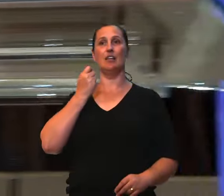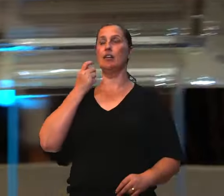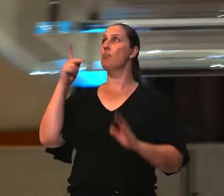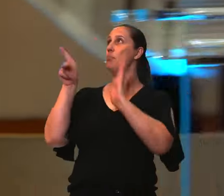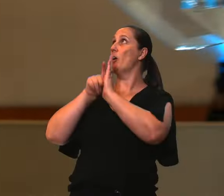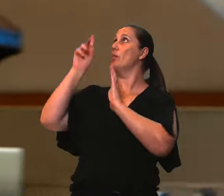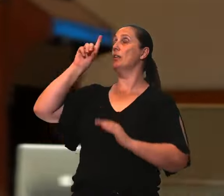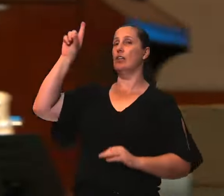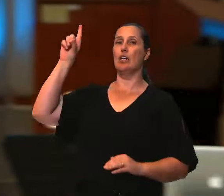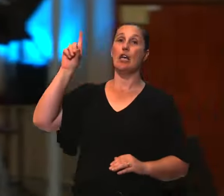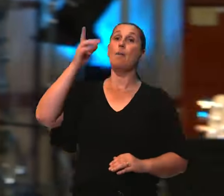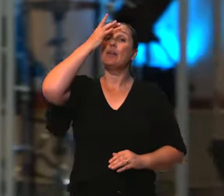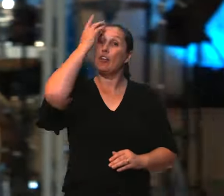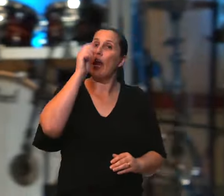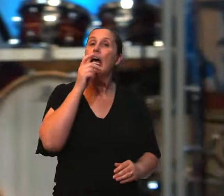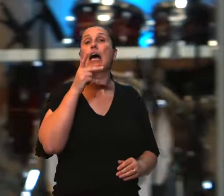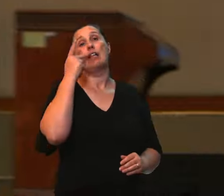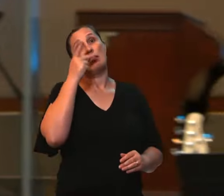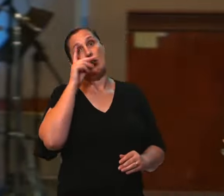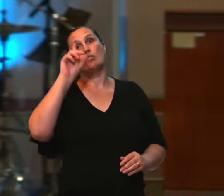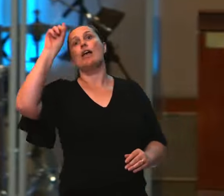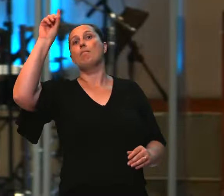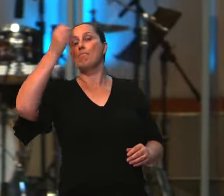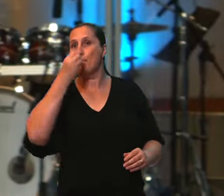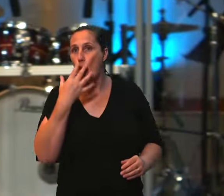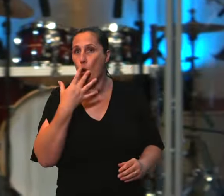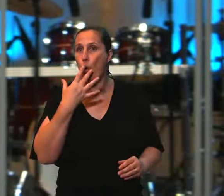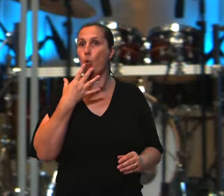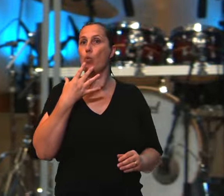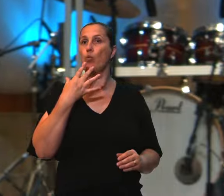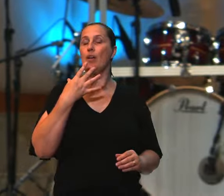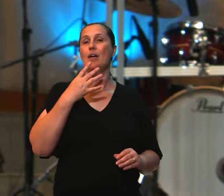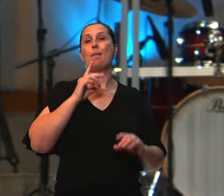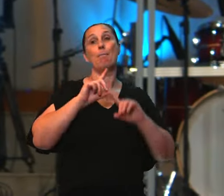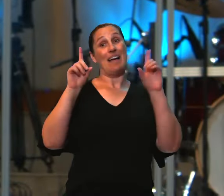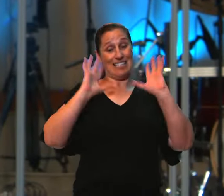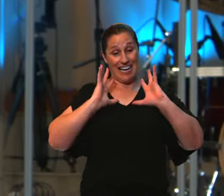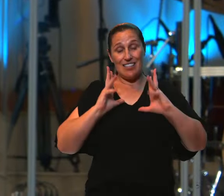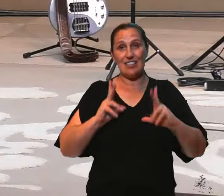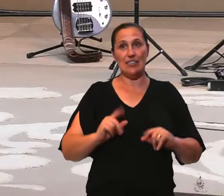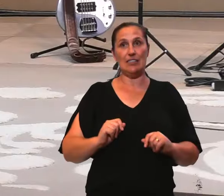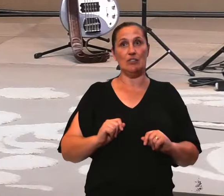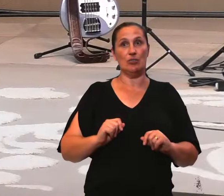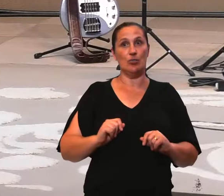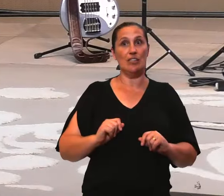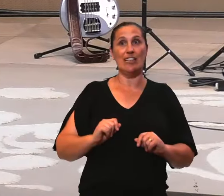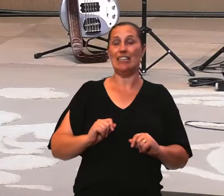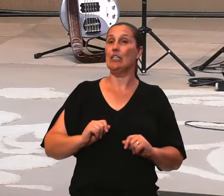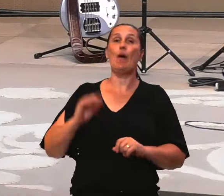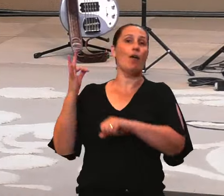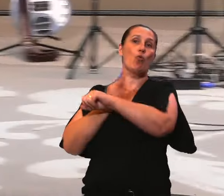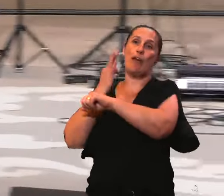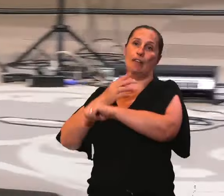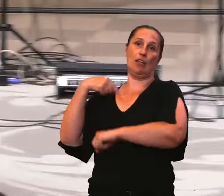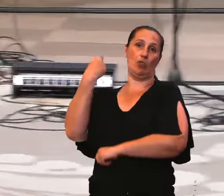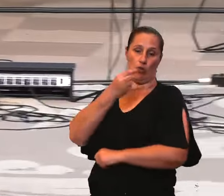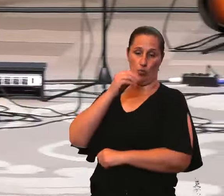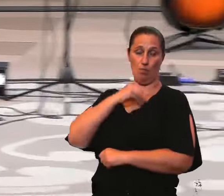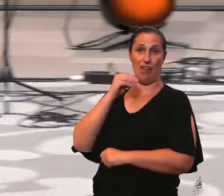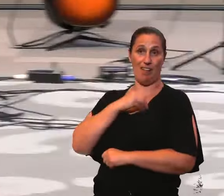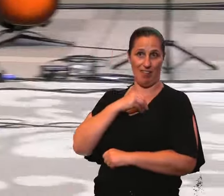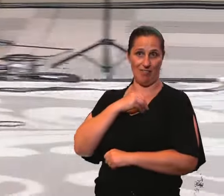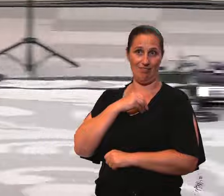bom deus bom deus é bom mas ele é santo e a santidade dele não suporta o nosso pecado a ira dele despenca sobre